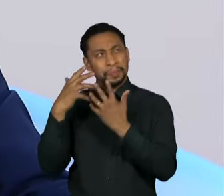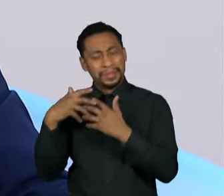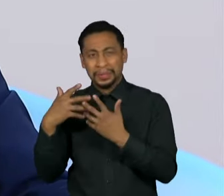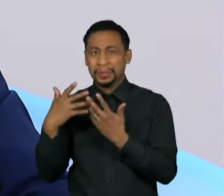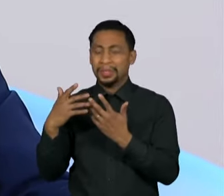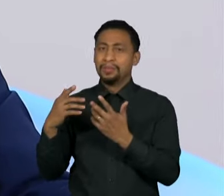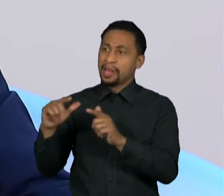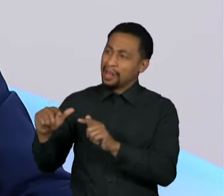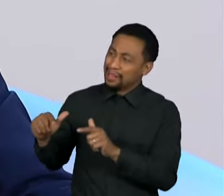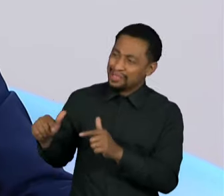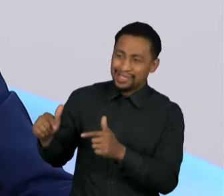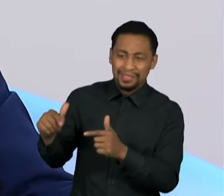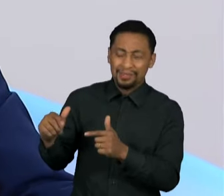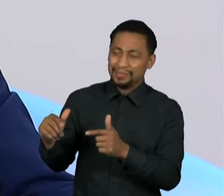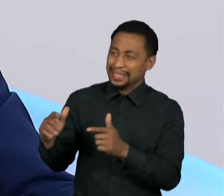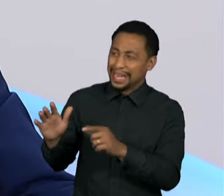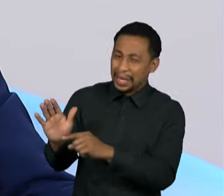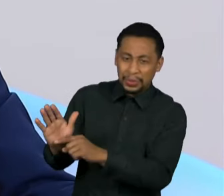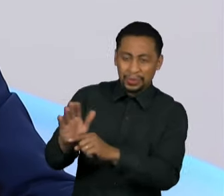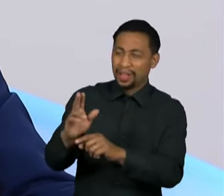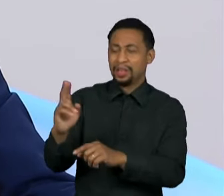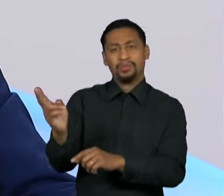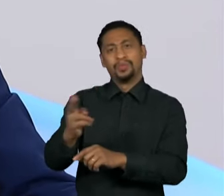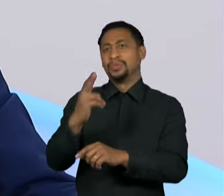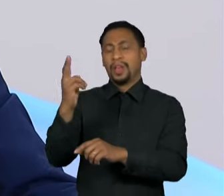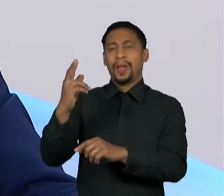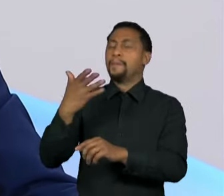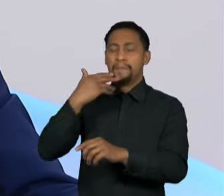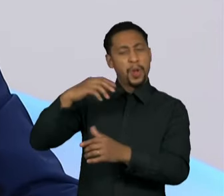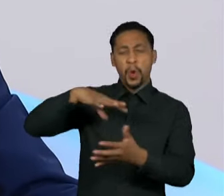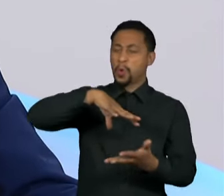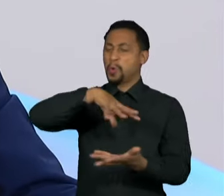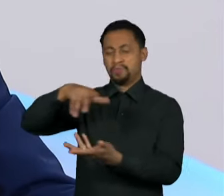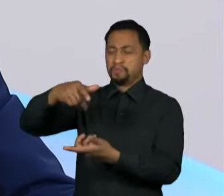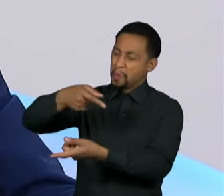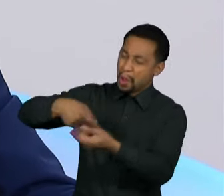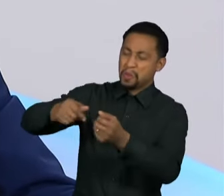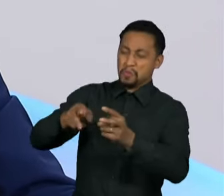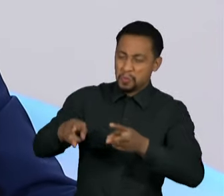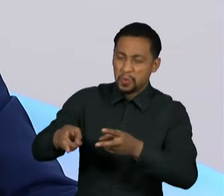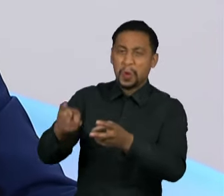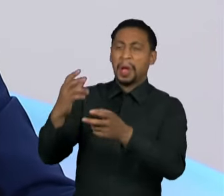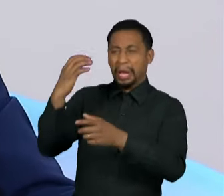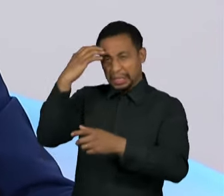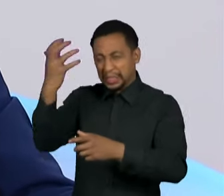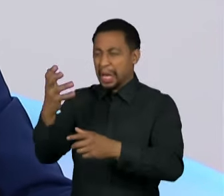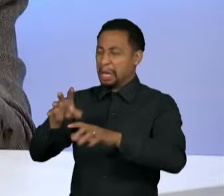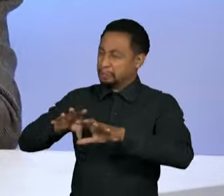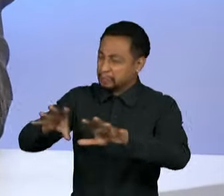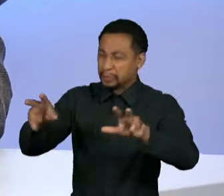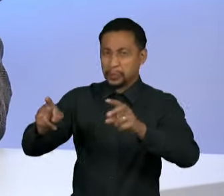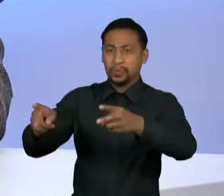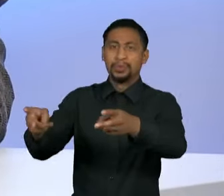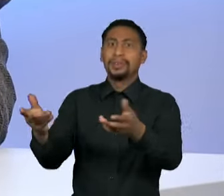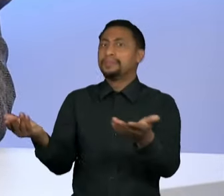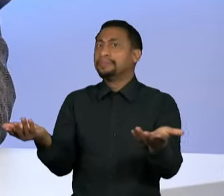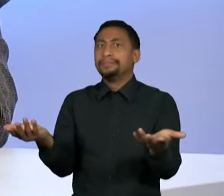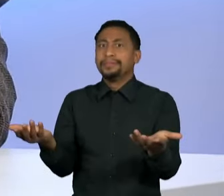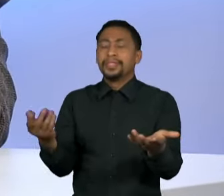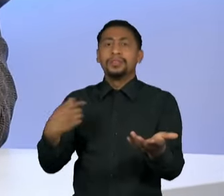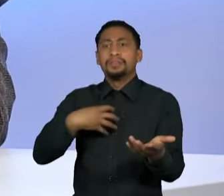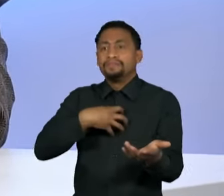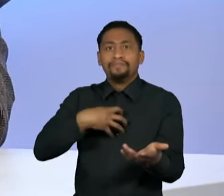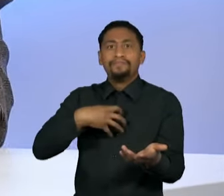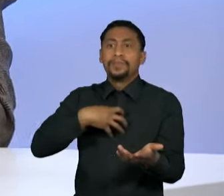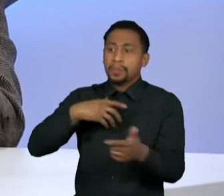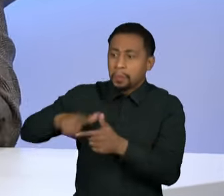dobrar a aposta. Não é menos globalização, é mais globalização, é caminhar mais nessa direção para que a gente possa pensar de uma forma global